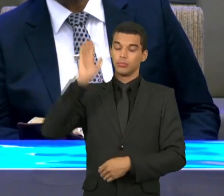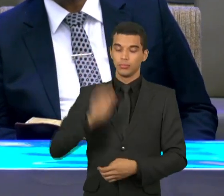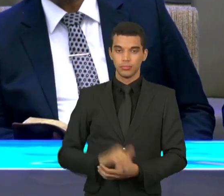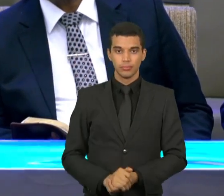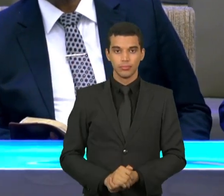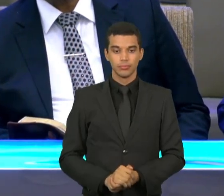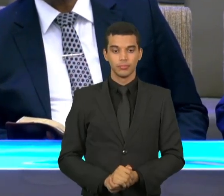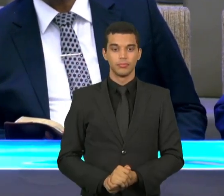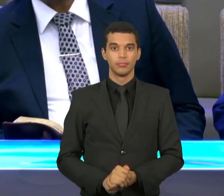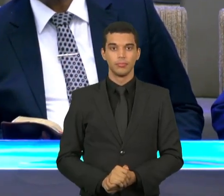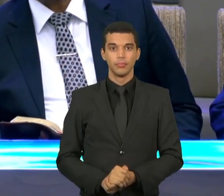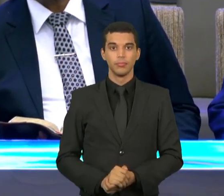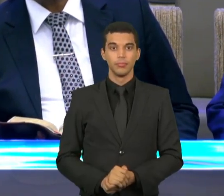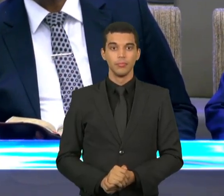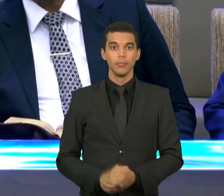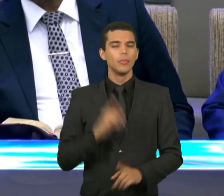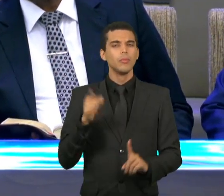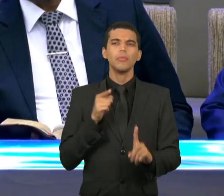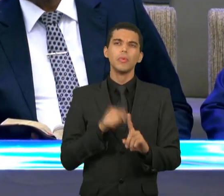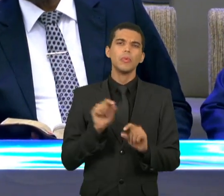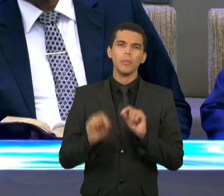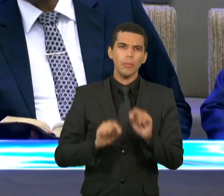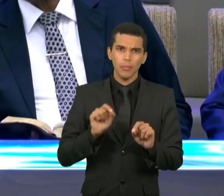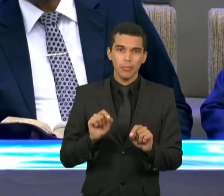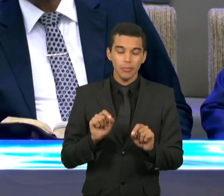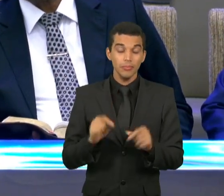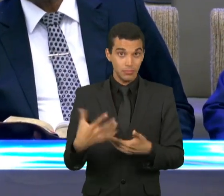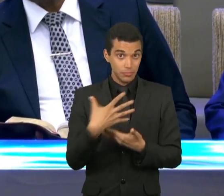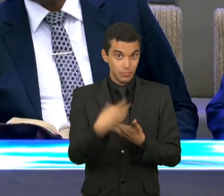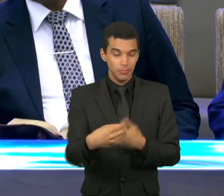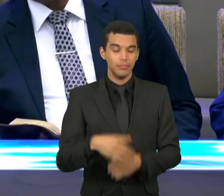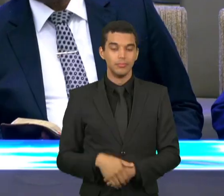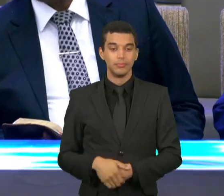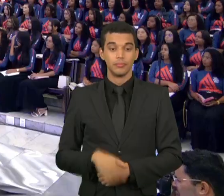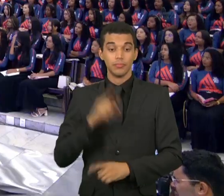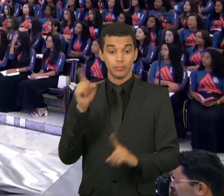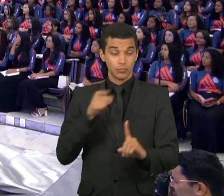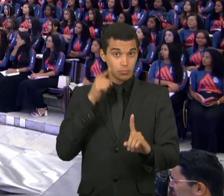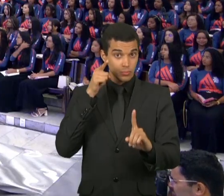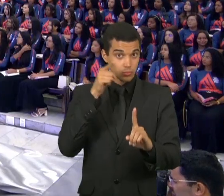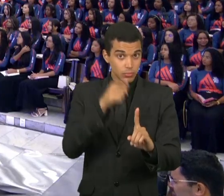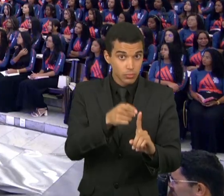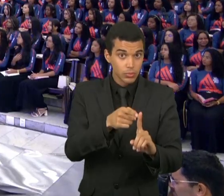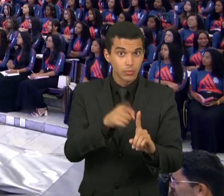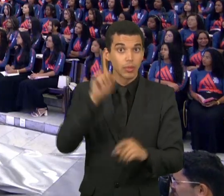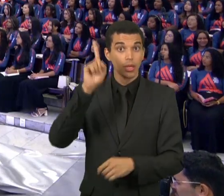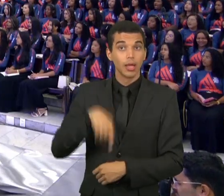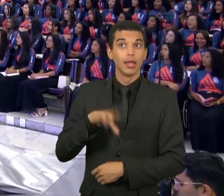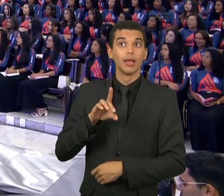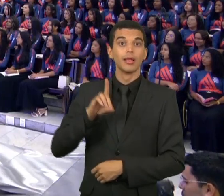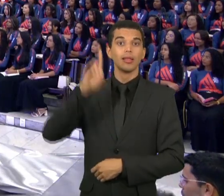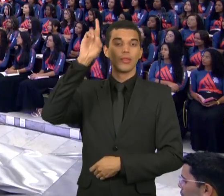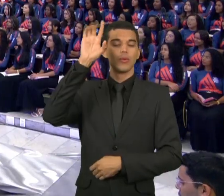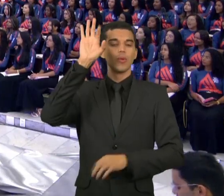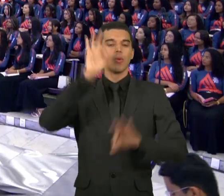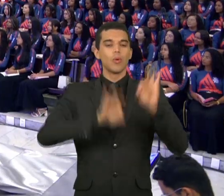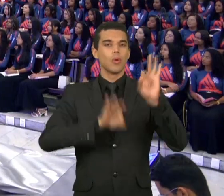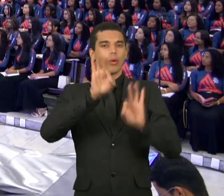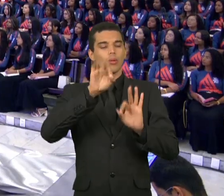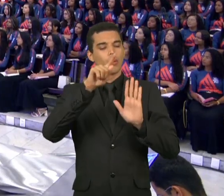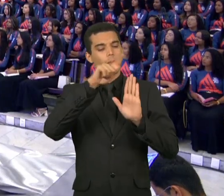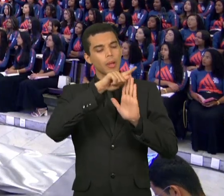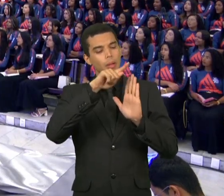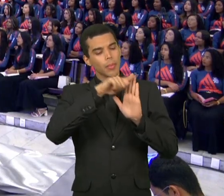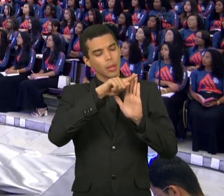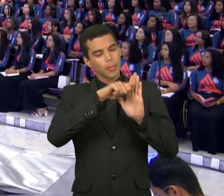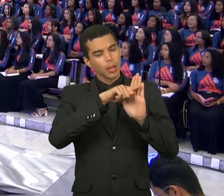O que é o propósito? Diga comigo. Propósito é um projeto, é um